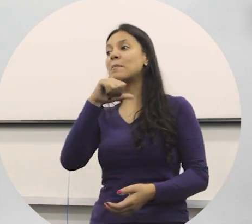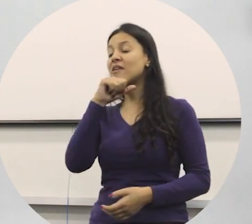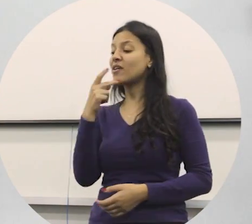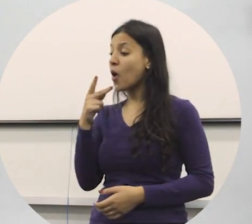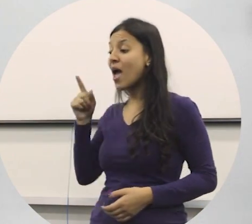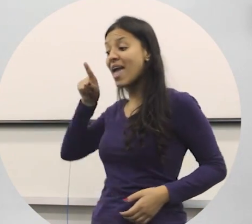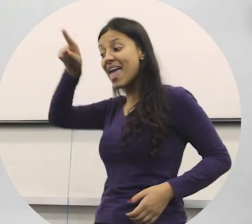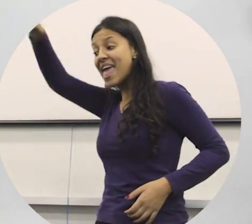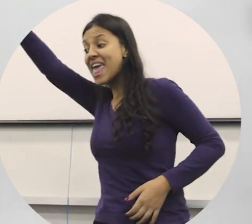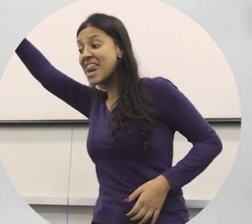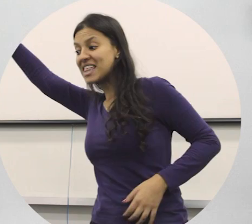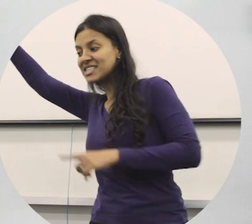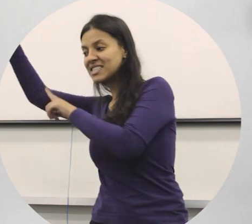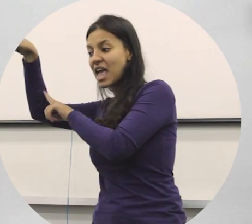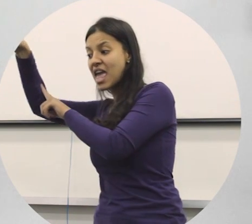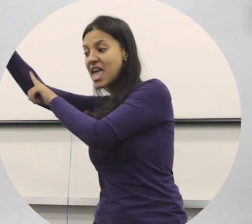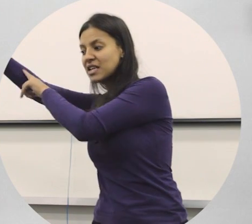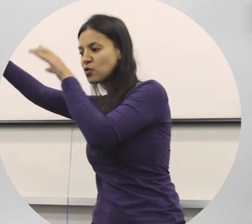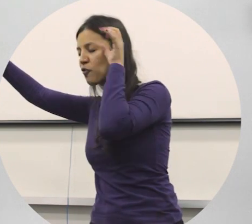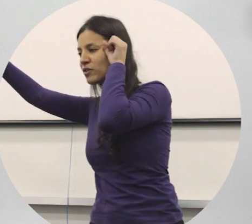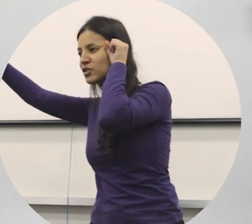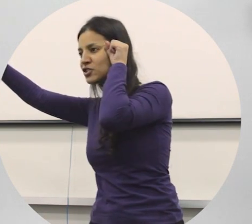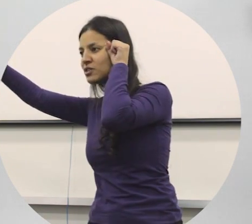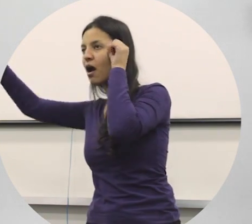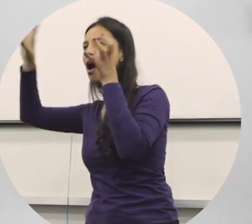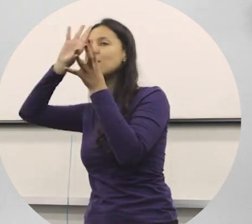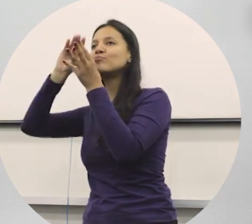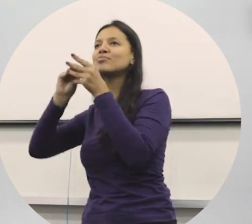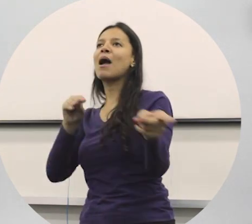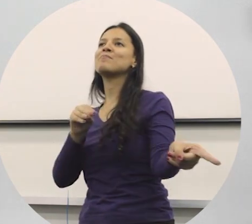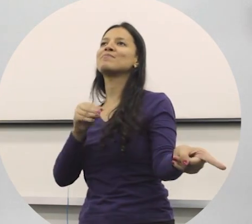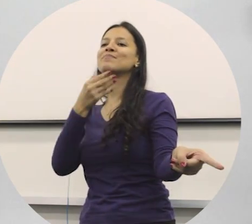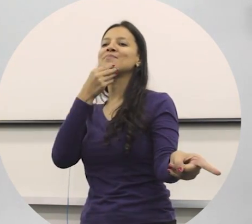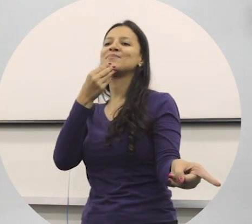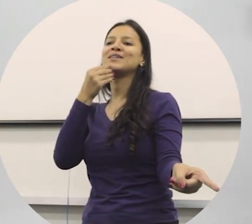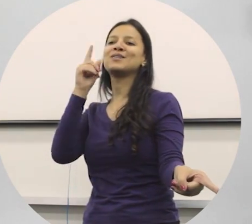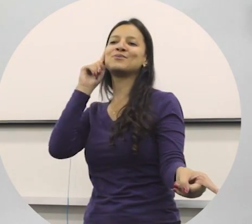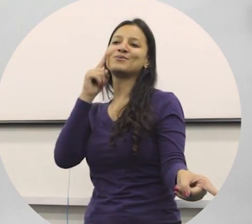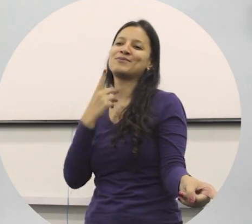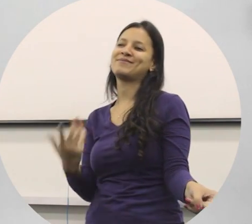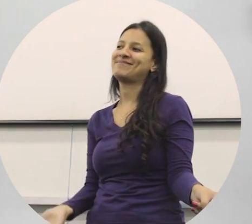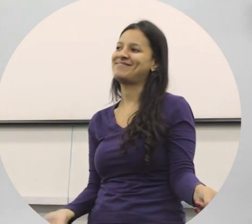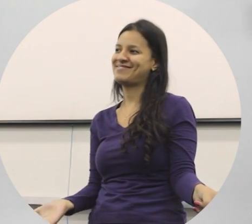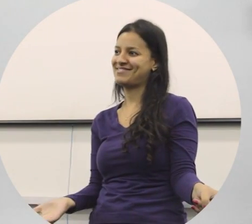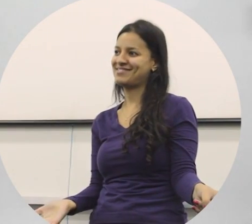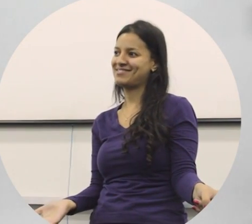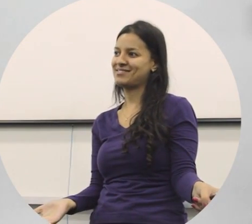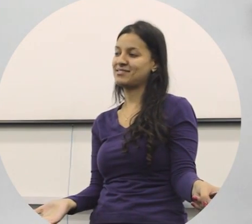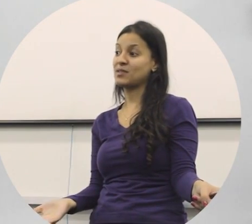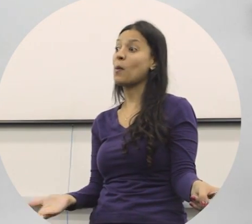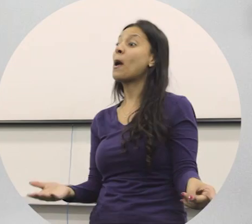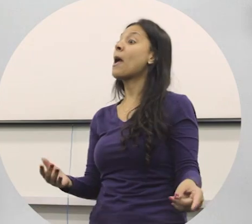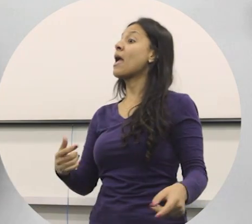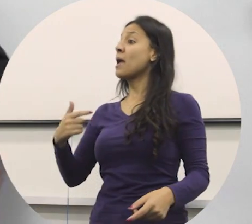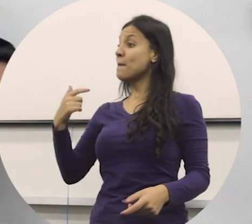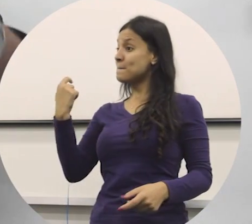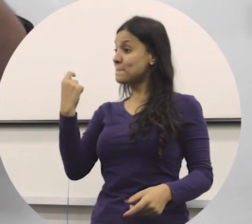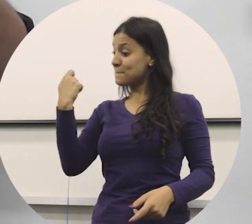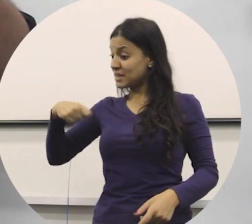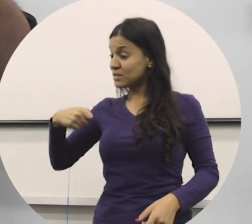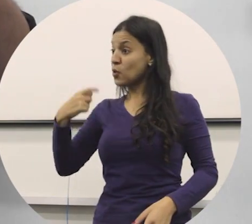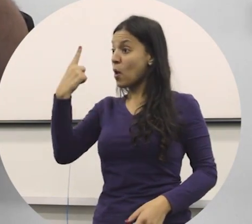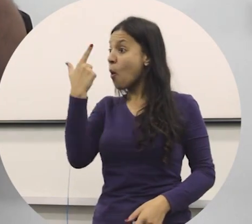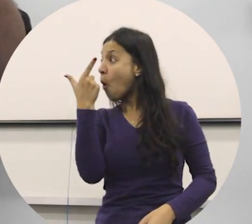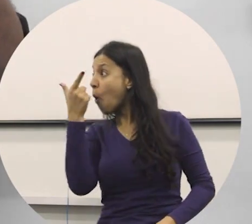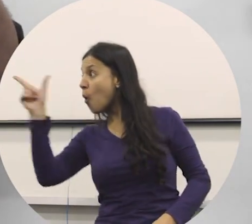olha, eles são ouvintes, que essa marcação, ela aconteceu para vocês. Então, acho que já